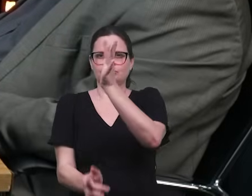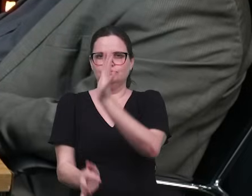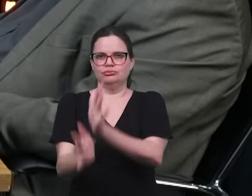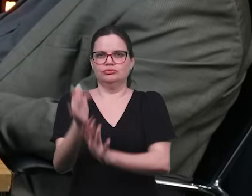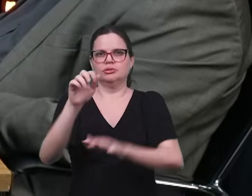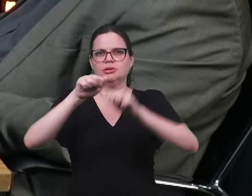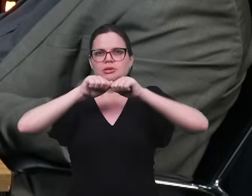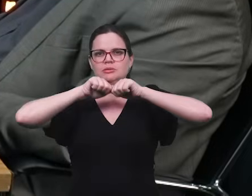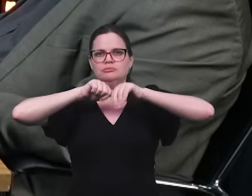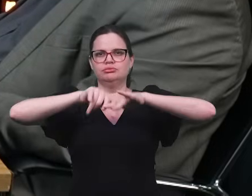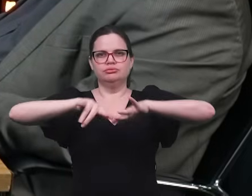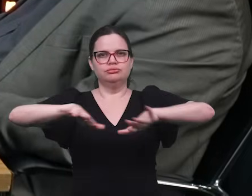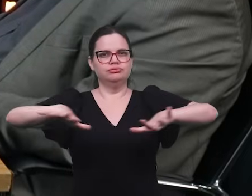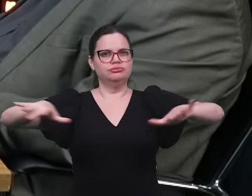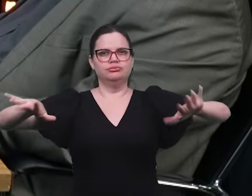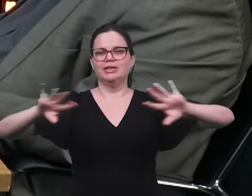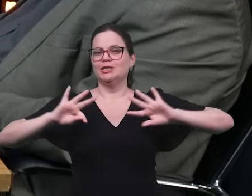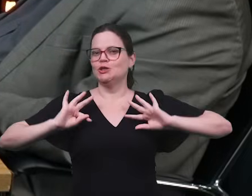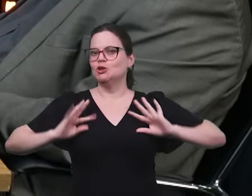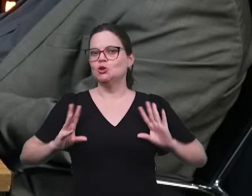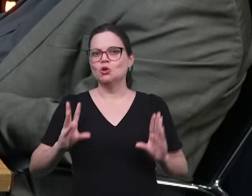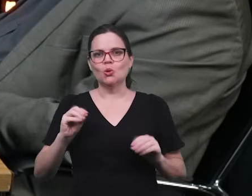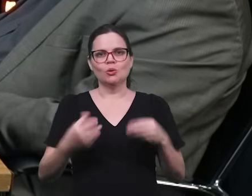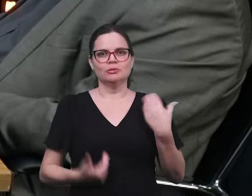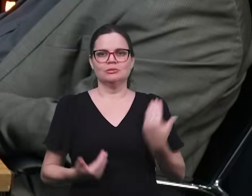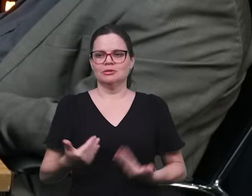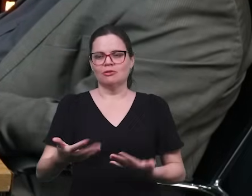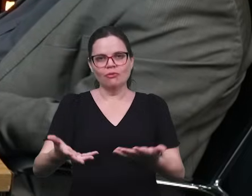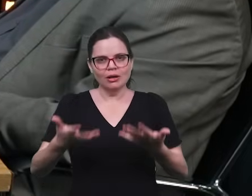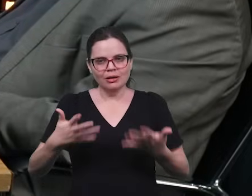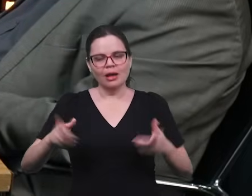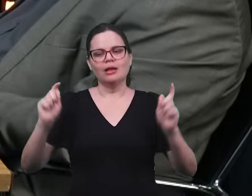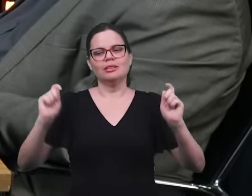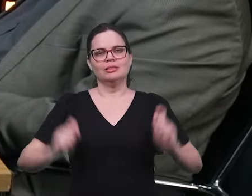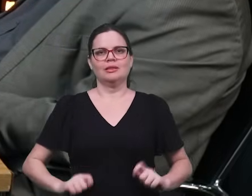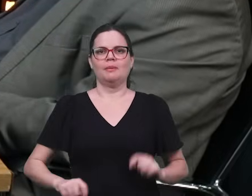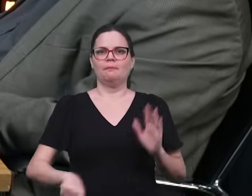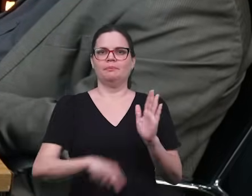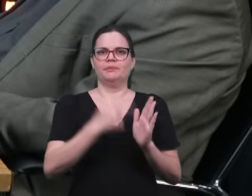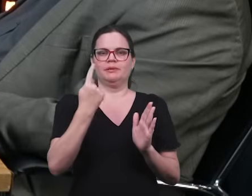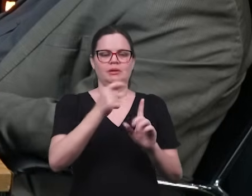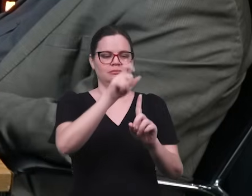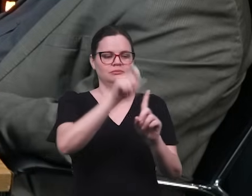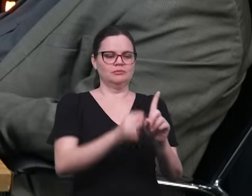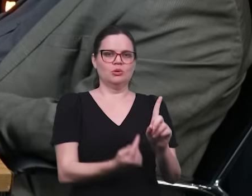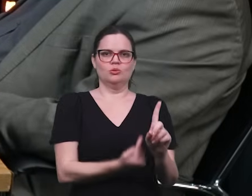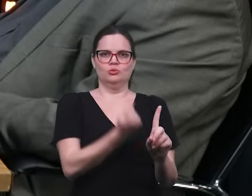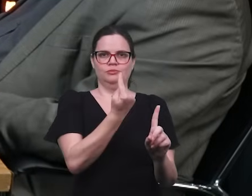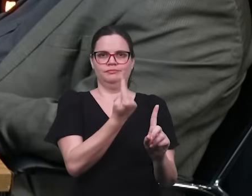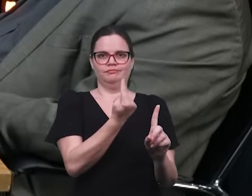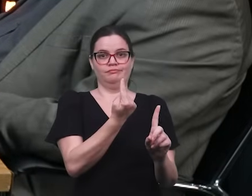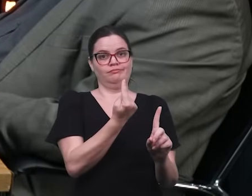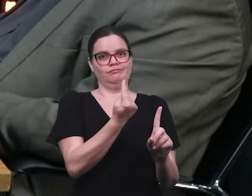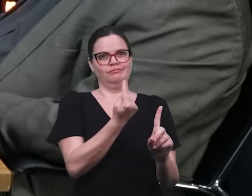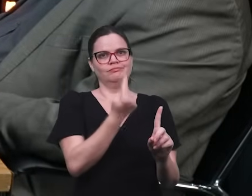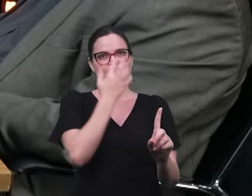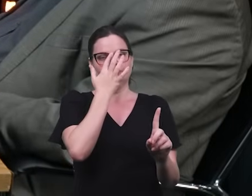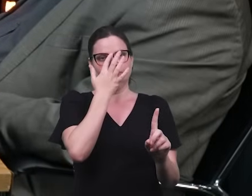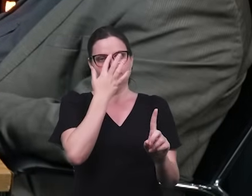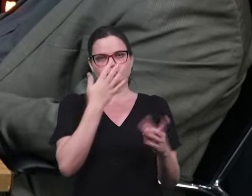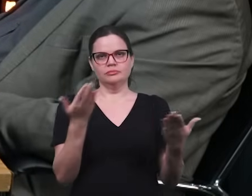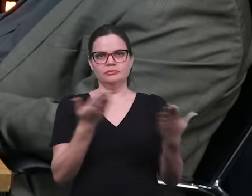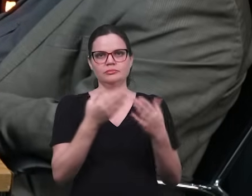água e o orvalho sobre toda a terra. Não, primeiramente o Senhor levanta sobre um homem. Então, hoje